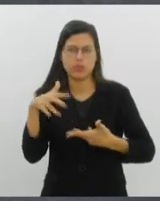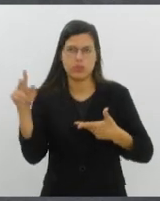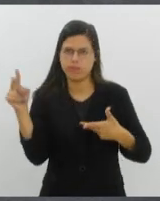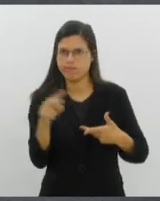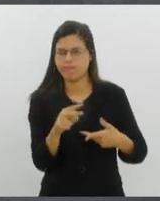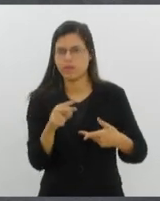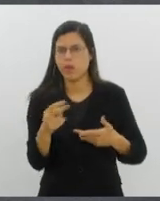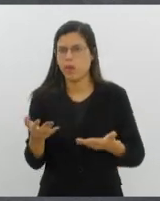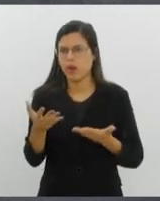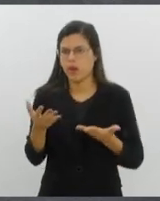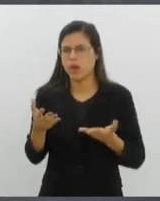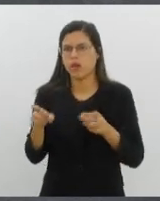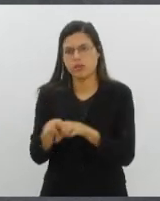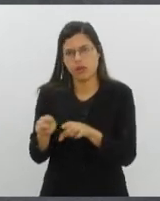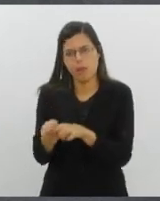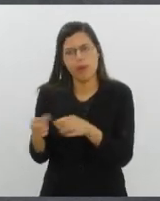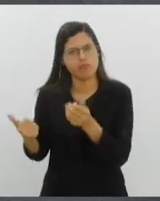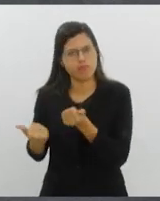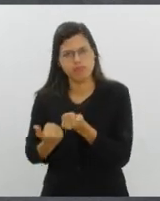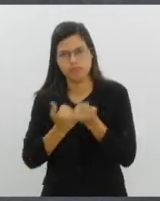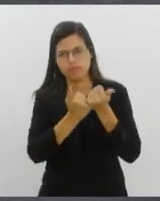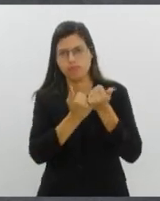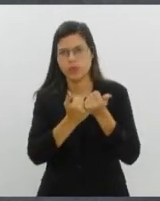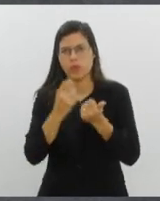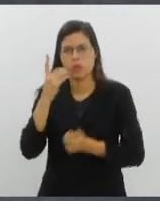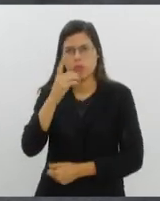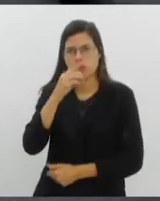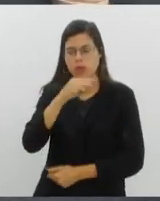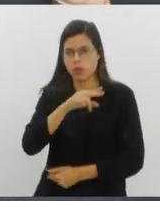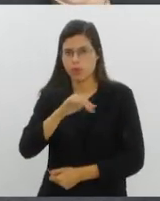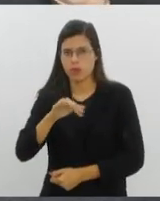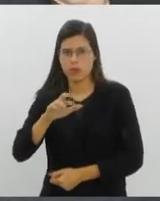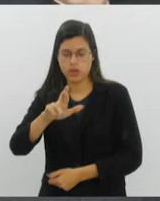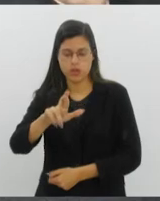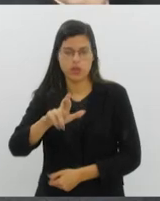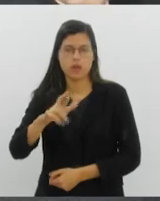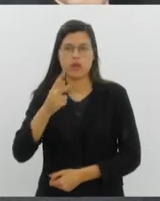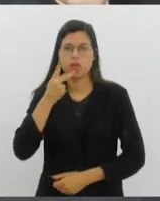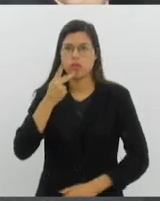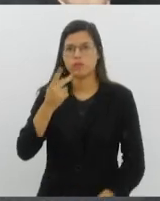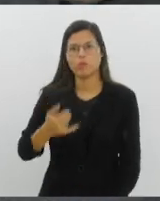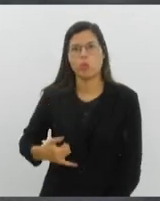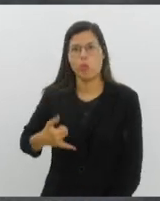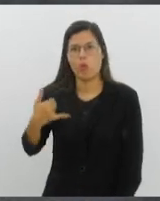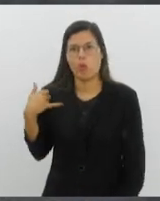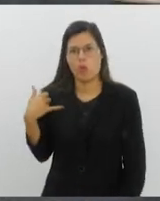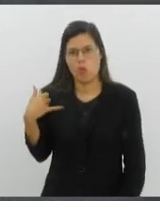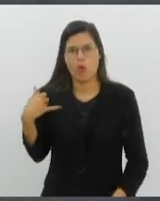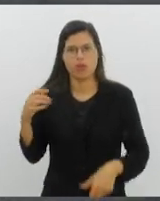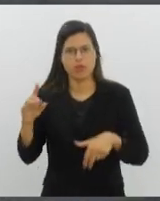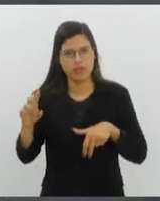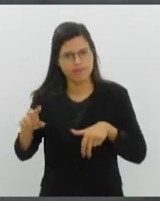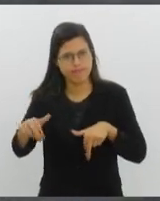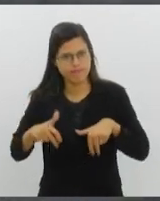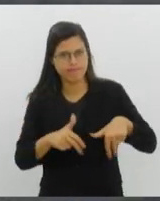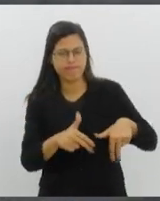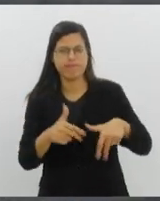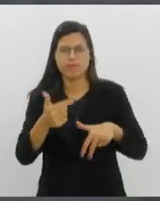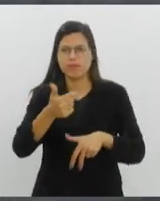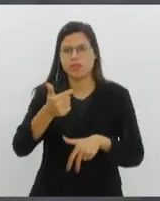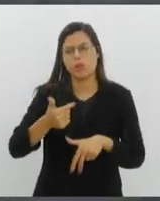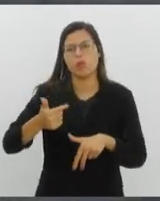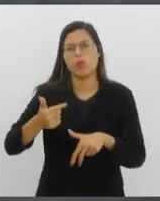somar aos esforços do deputado Munir Neto, dizer aqui do orgulho de poder caminhar ao lado dele como coautora